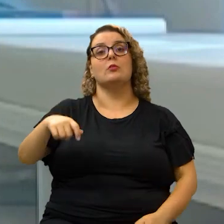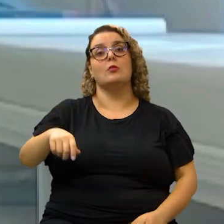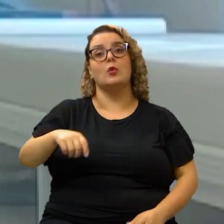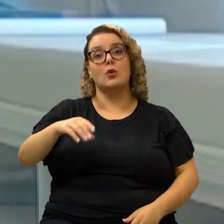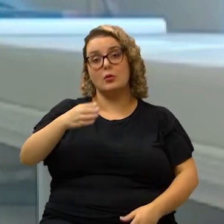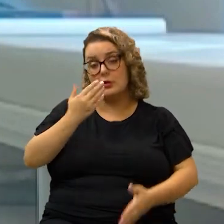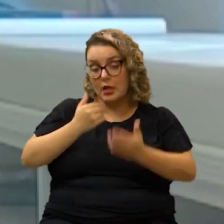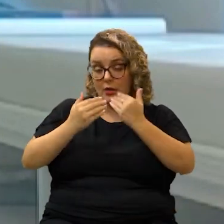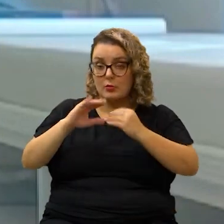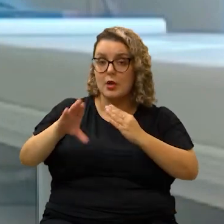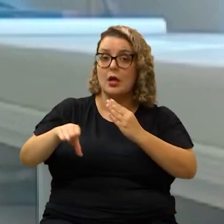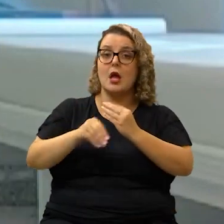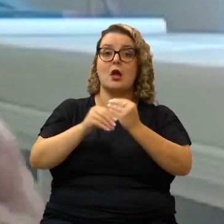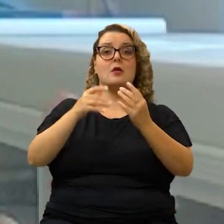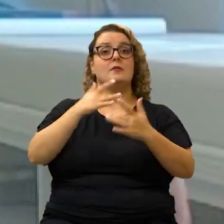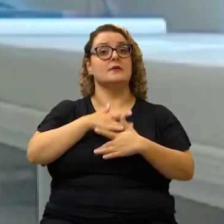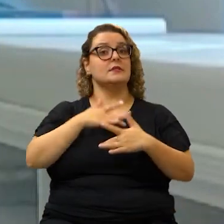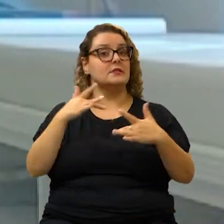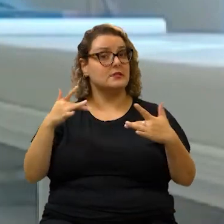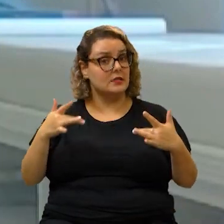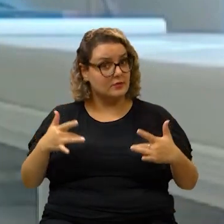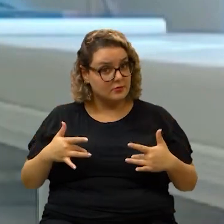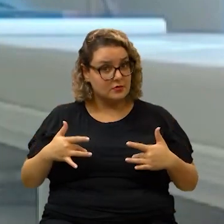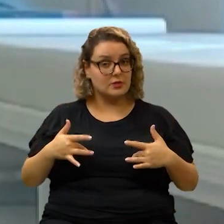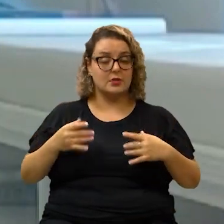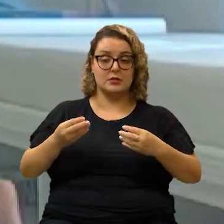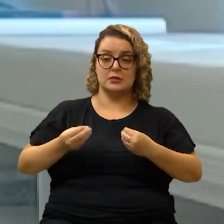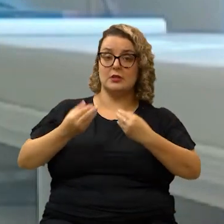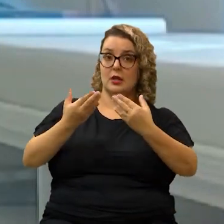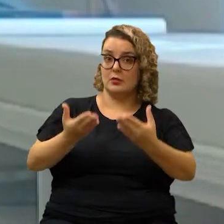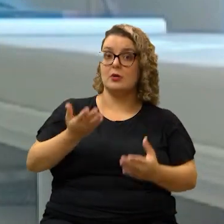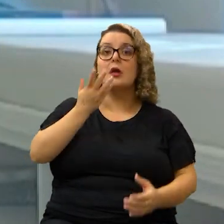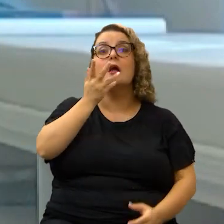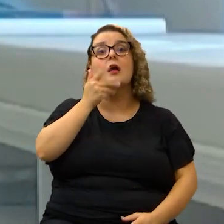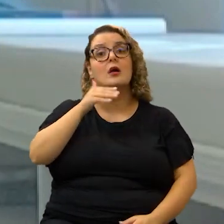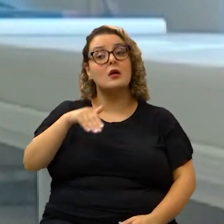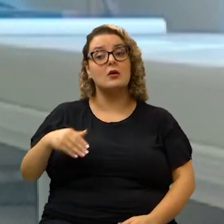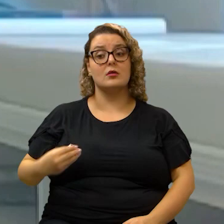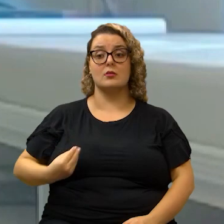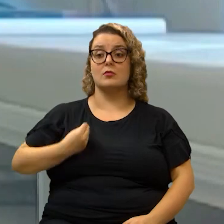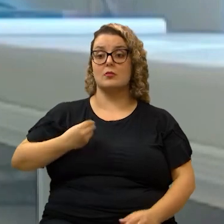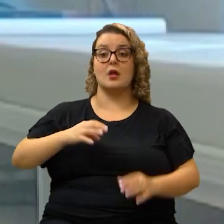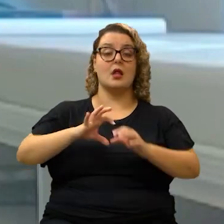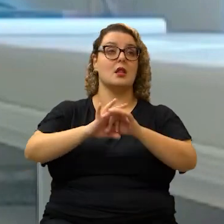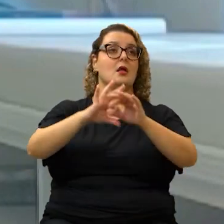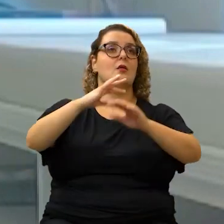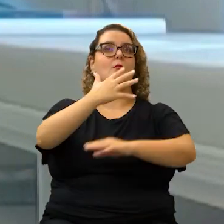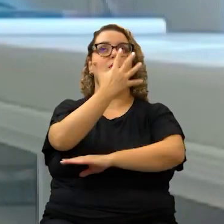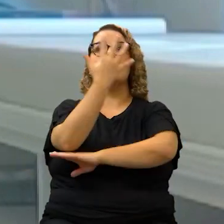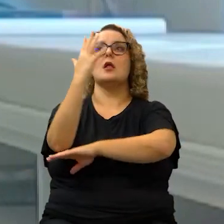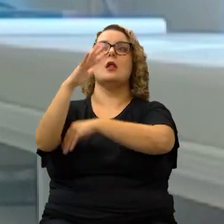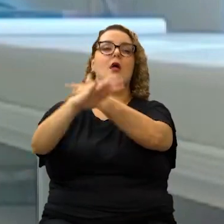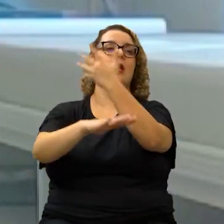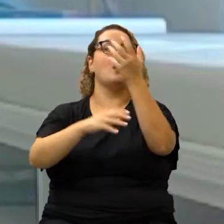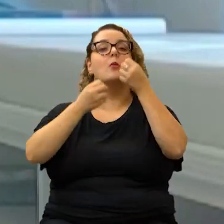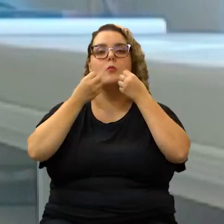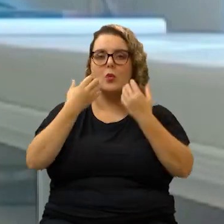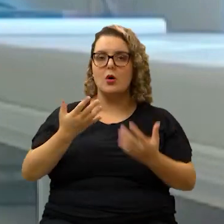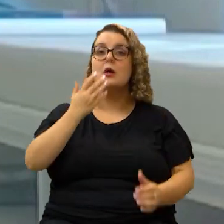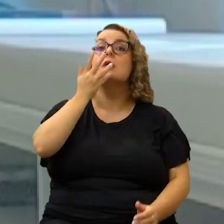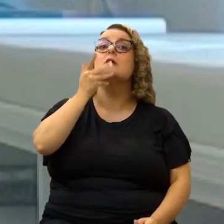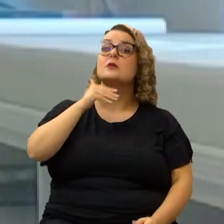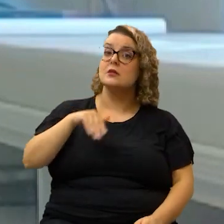complementar alimentos saudáveis, propiciando para essa criança uma vida ao ar livre boa, essa criança também vai